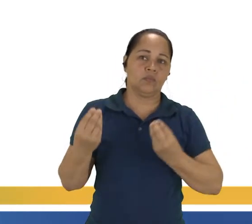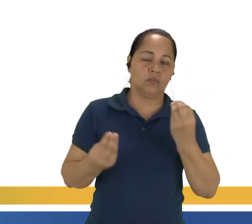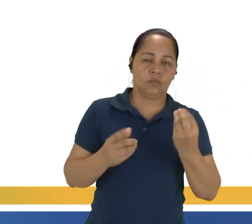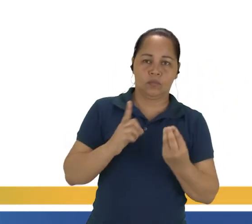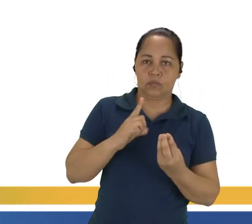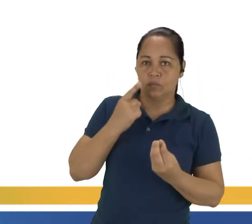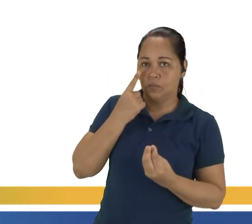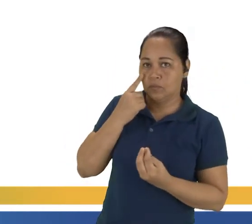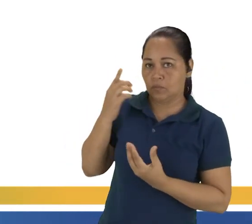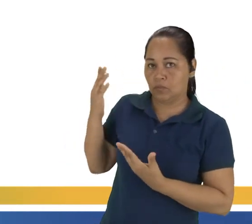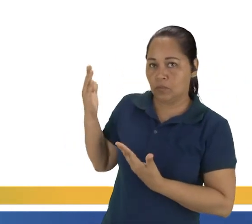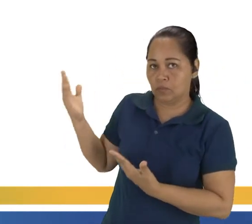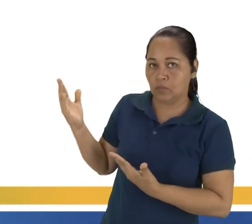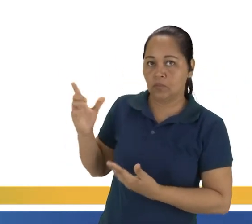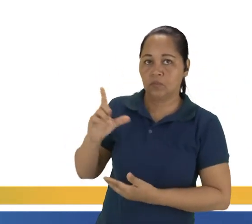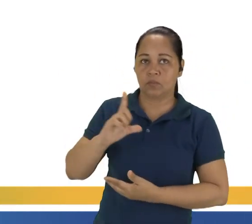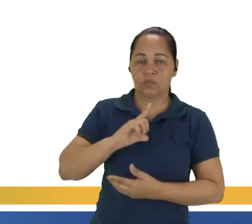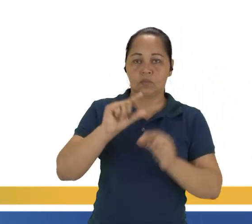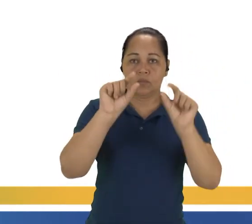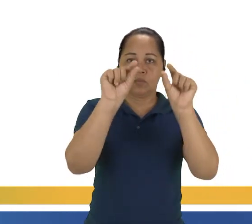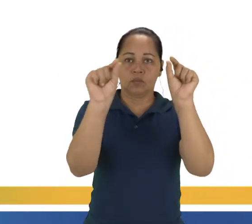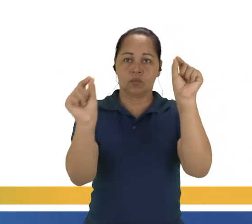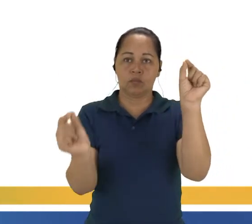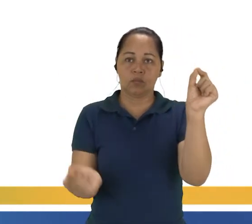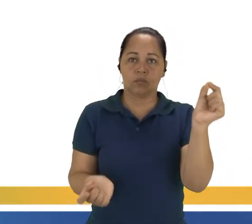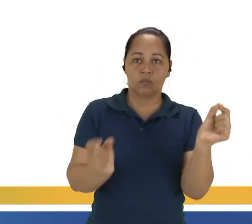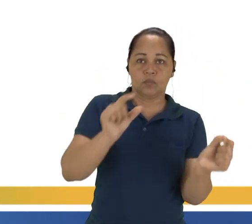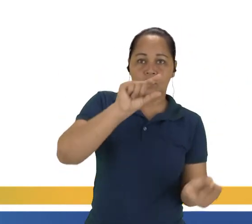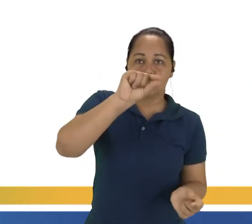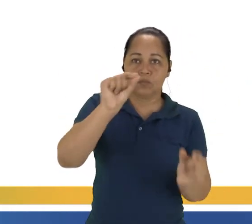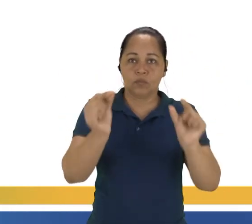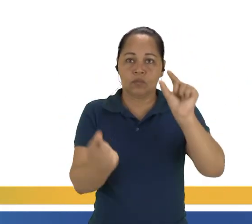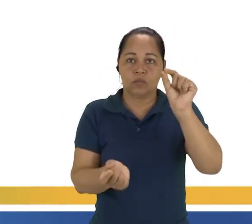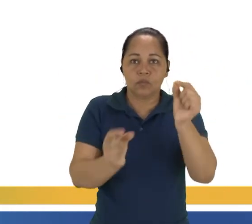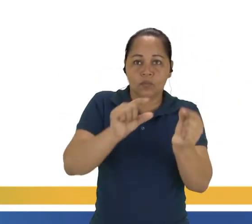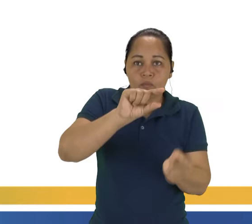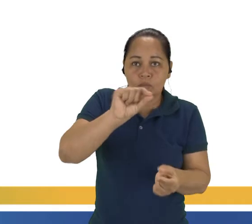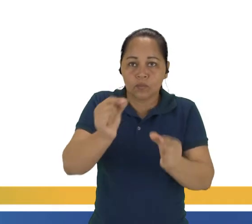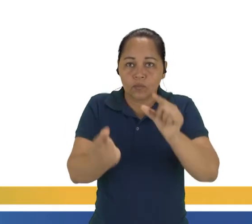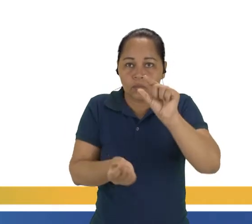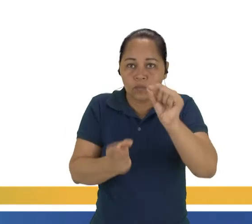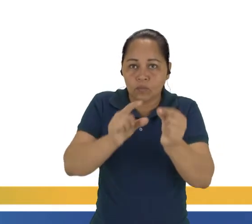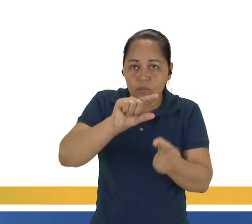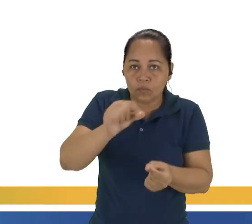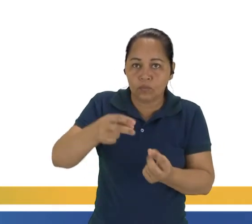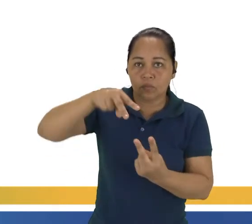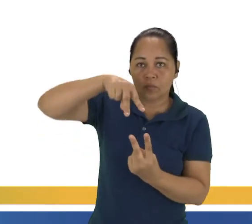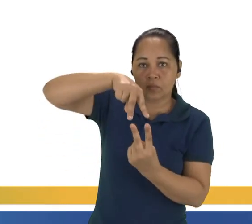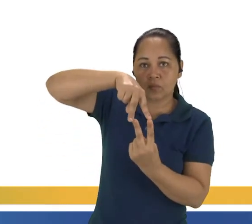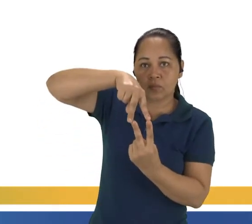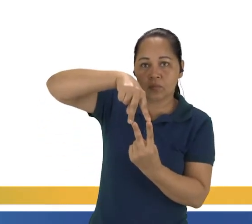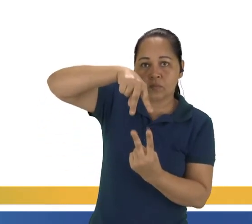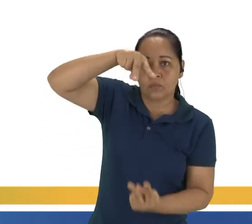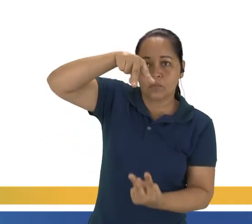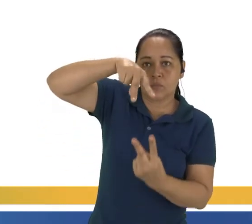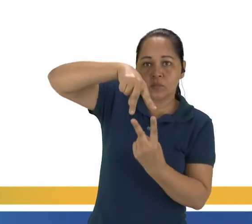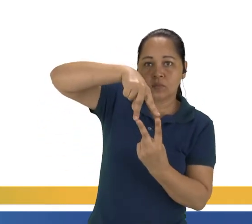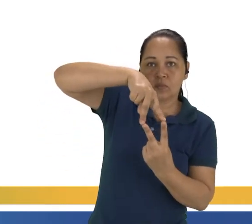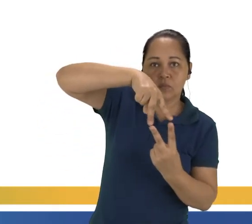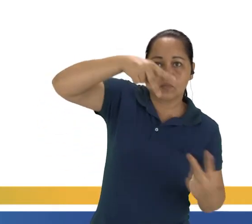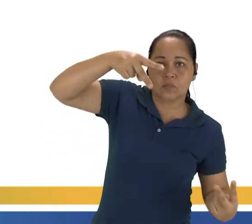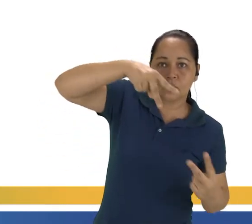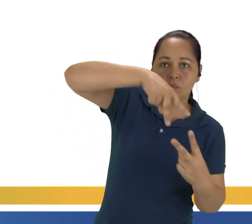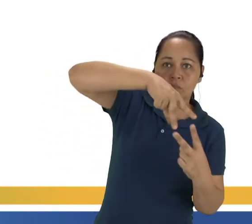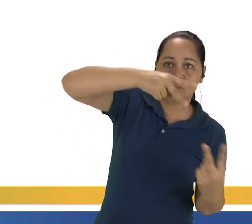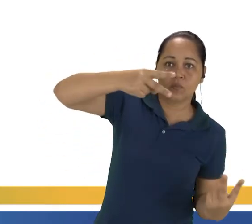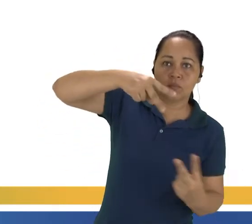né? São esses filamentos que vão fazer vão arrastar os cromossomos na parte de separação. Fuso é